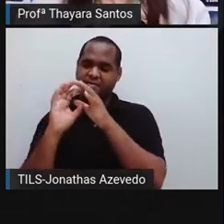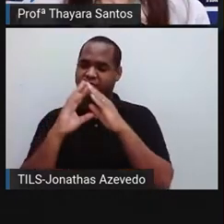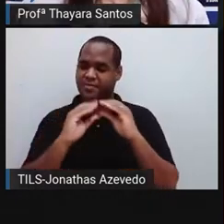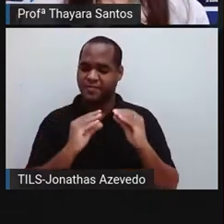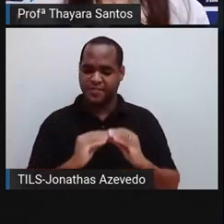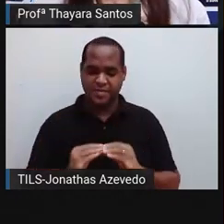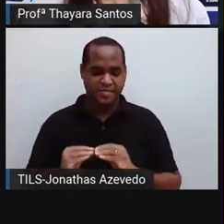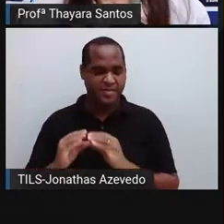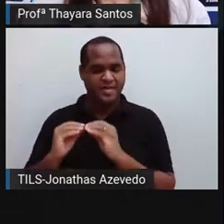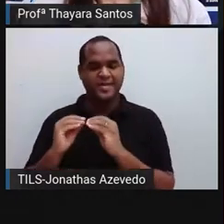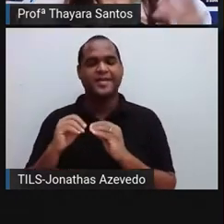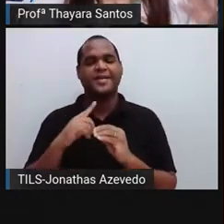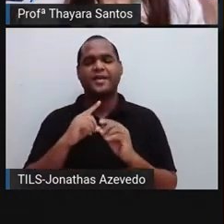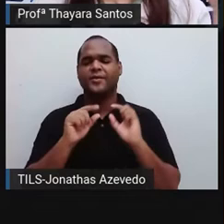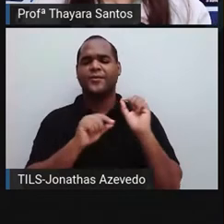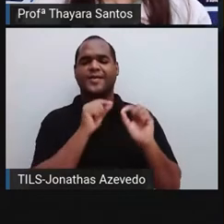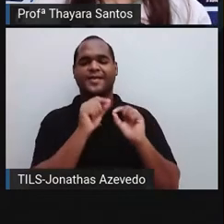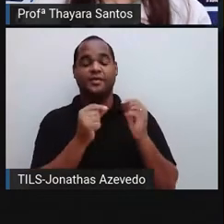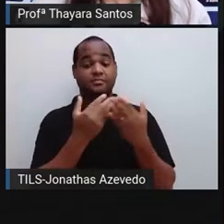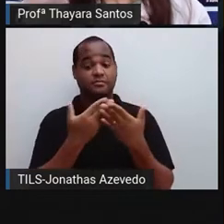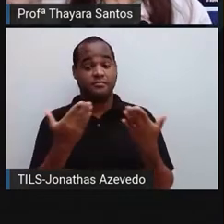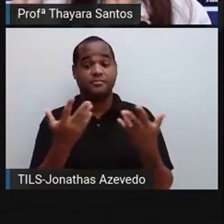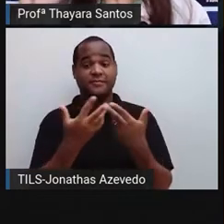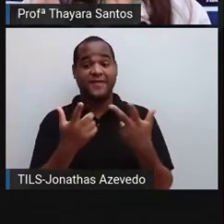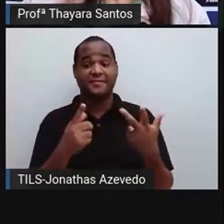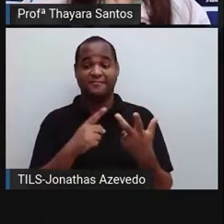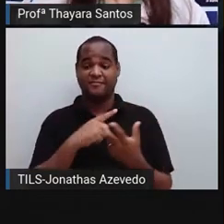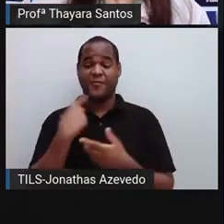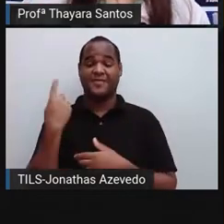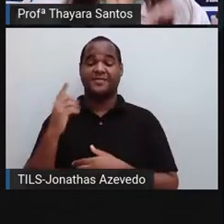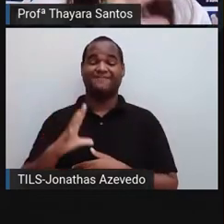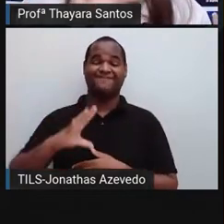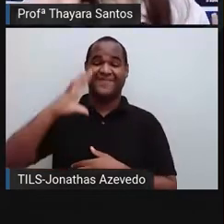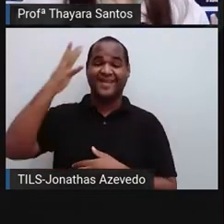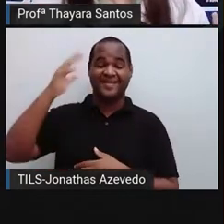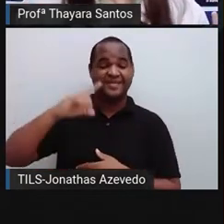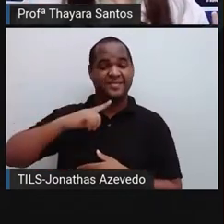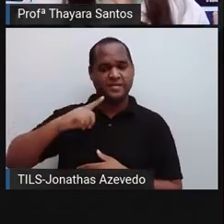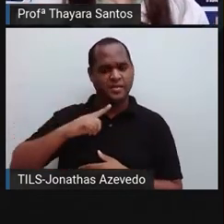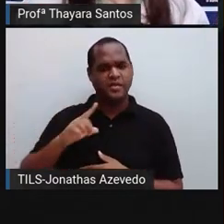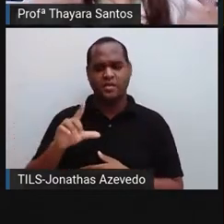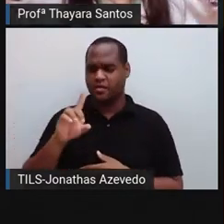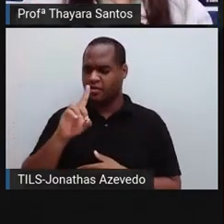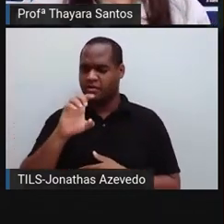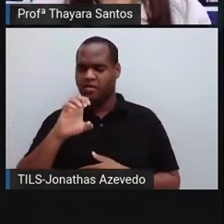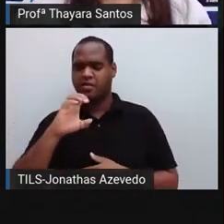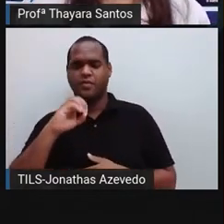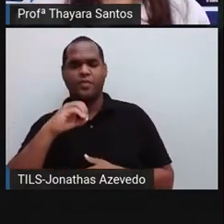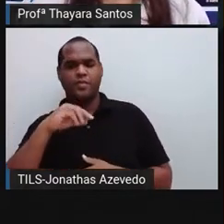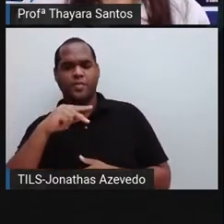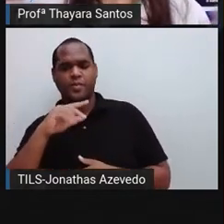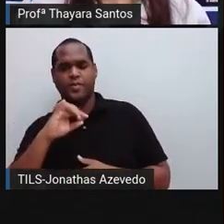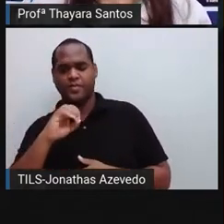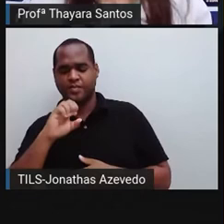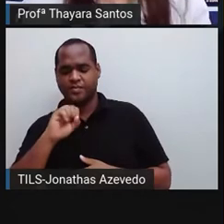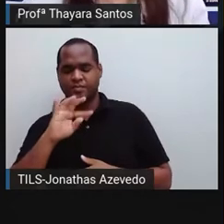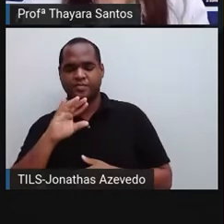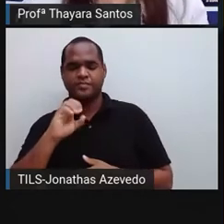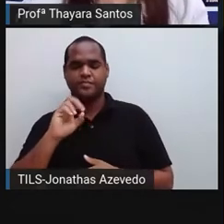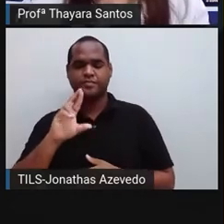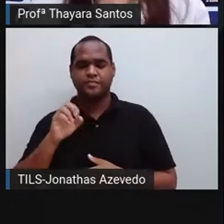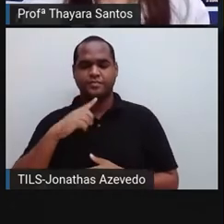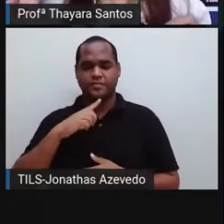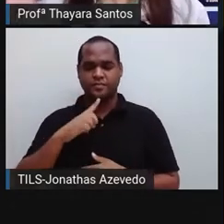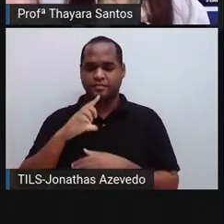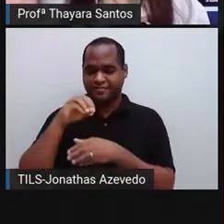que eles fazem? Quando um organismo morre, esses decompositores vão lá até esse organismo, eles podem já estar nesse organismo, então estão